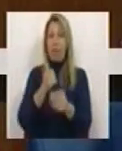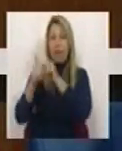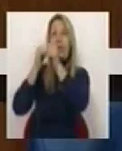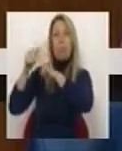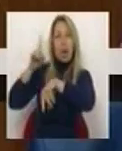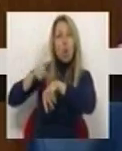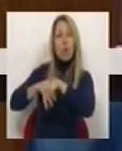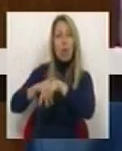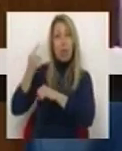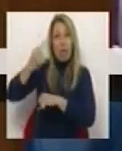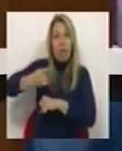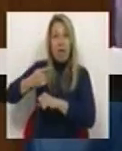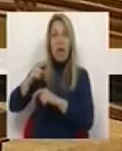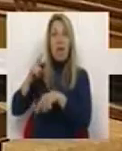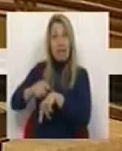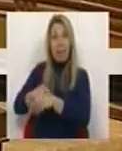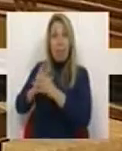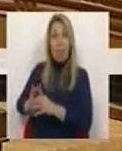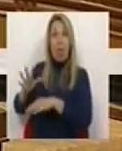tendo feito no momento próprio. Muito obrigado, Sr. Presidente.